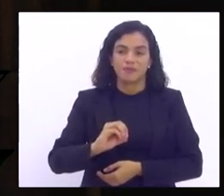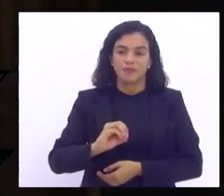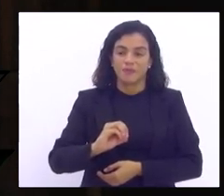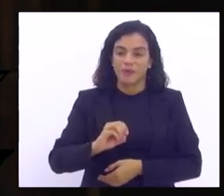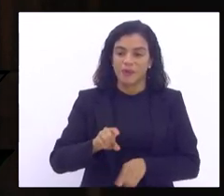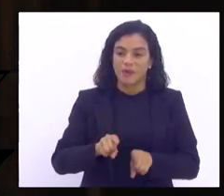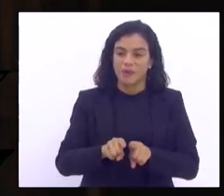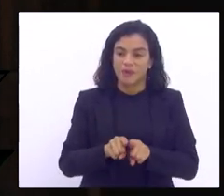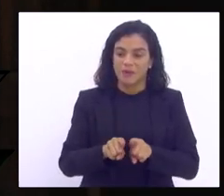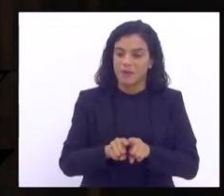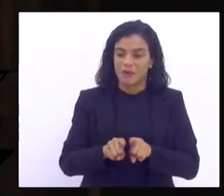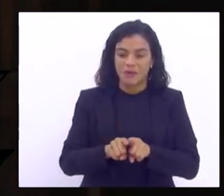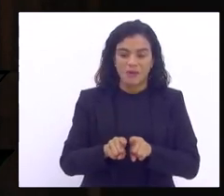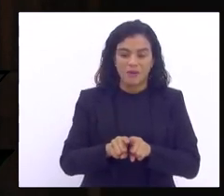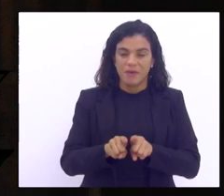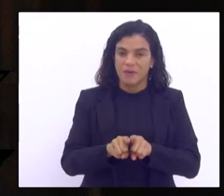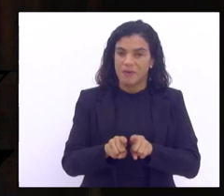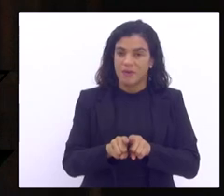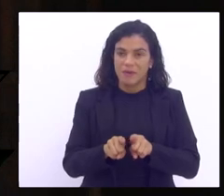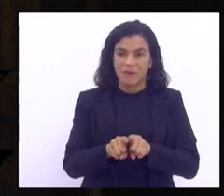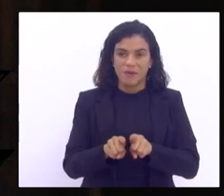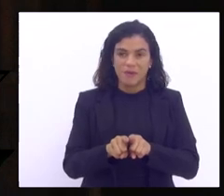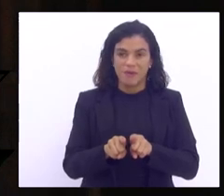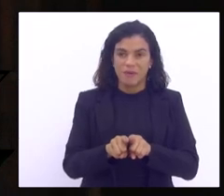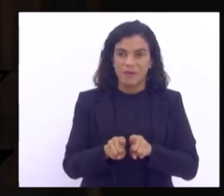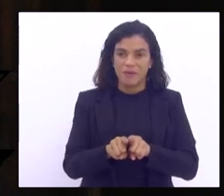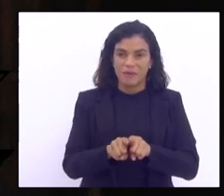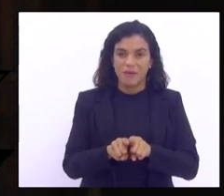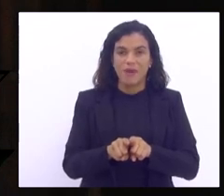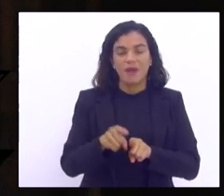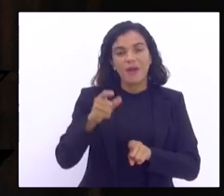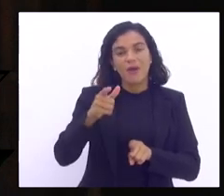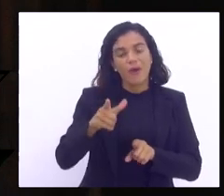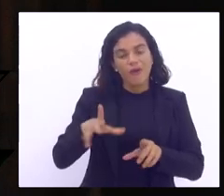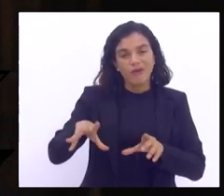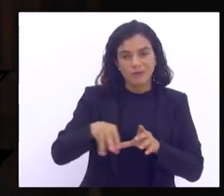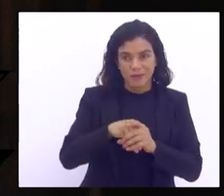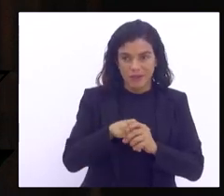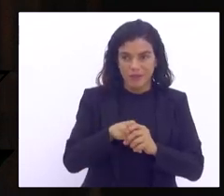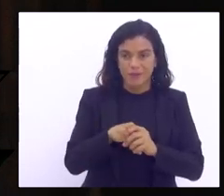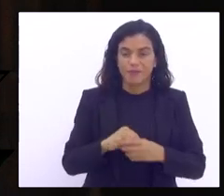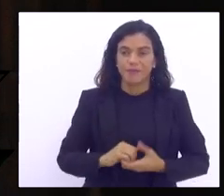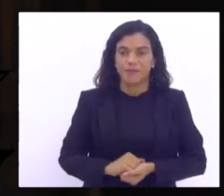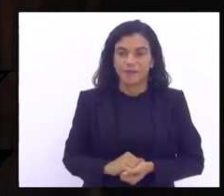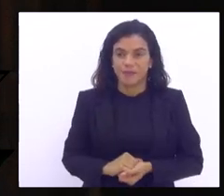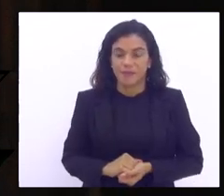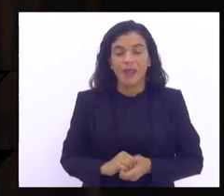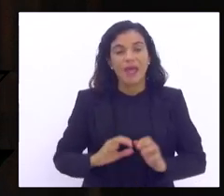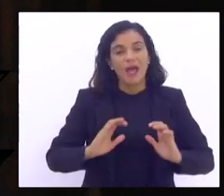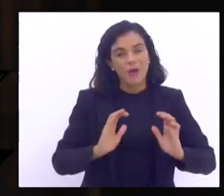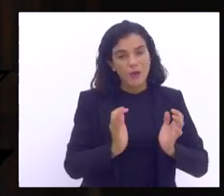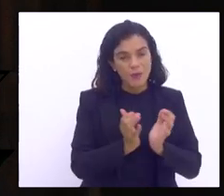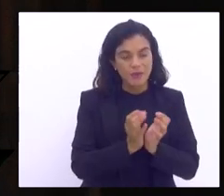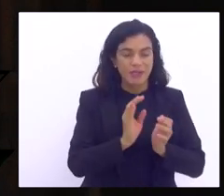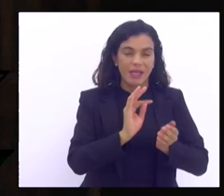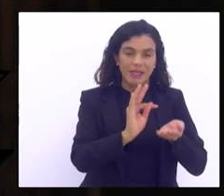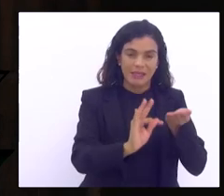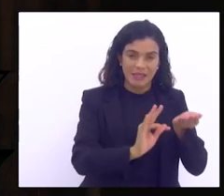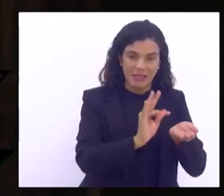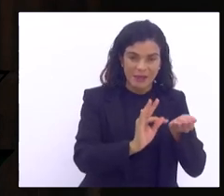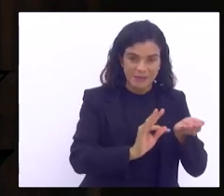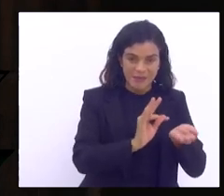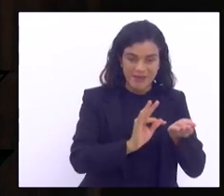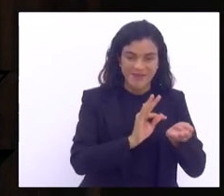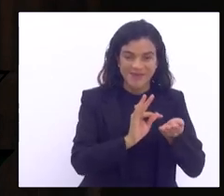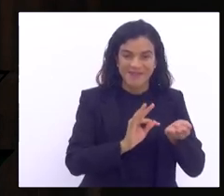a defesa da pastoral da sobriedade, da qual fazem parte estas comunidades terapêuticas.